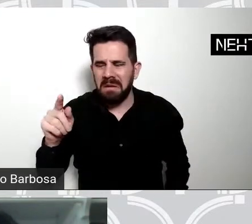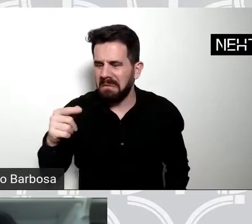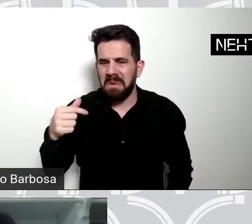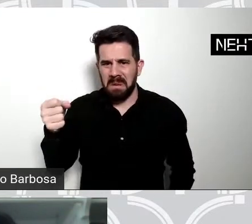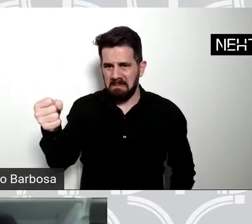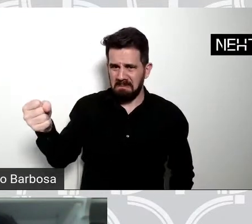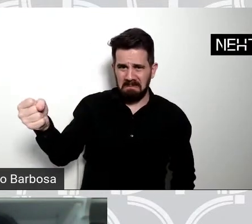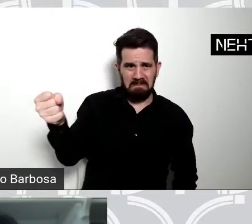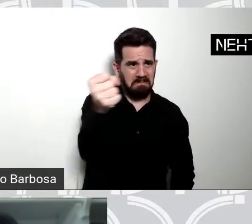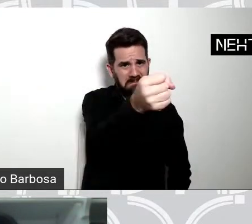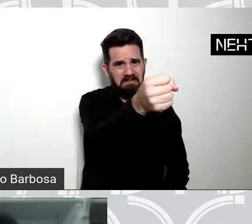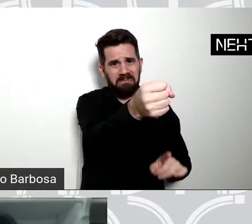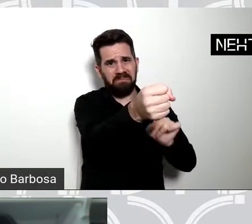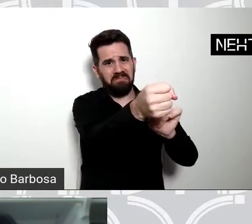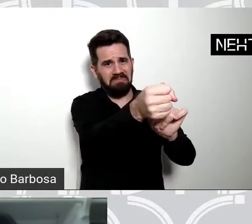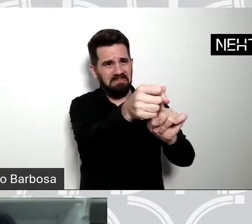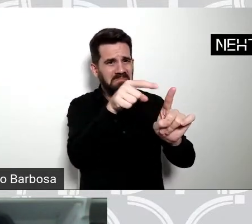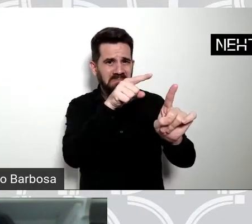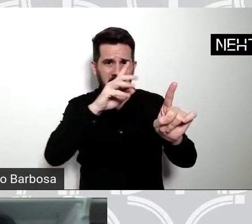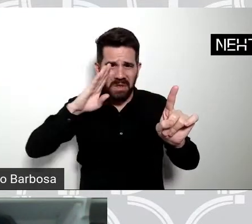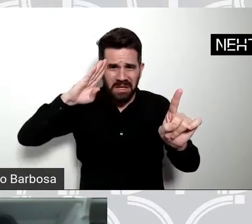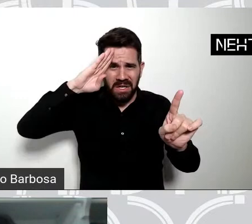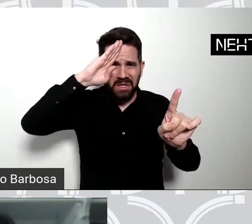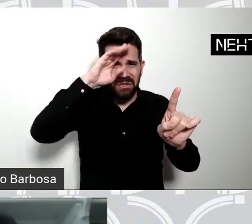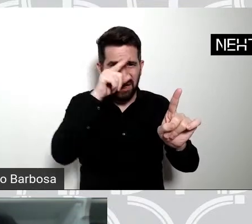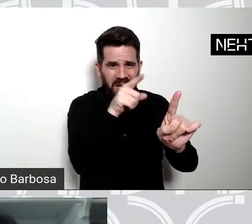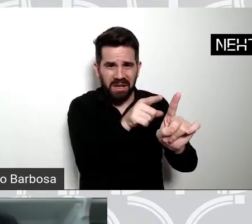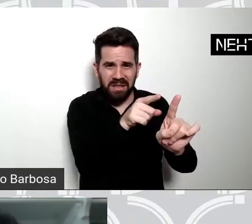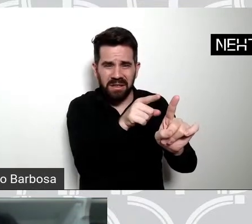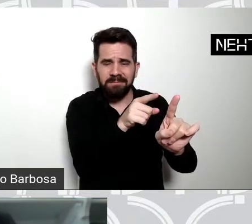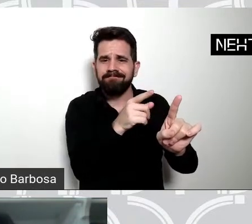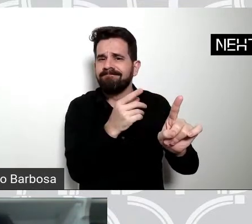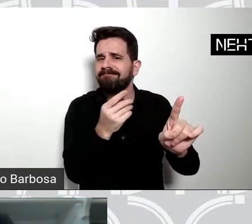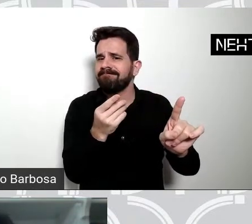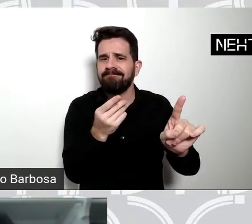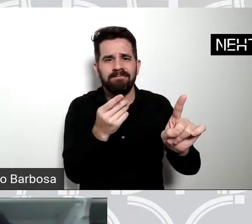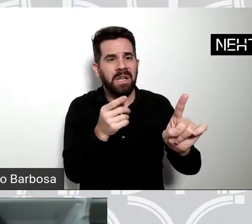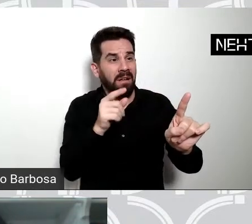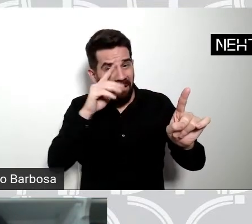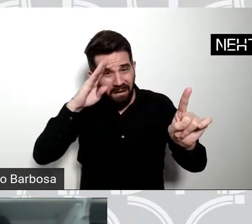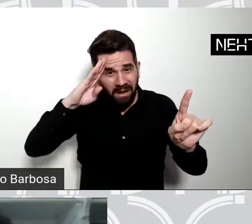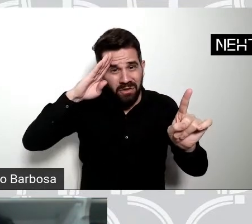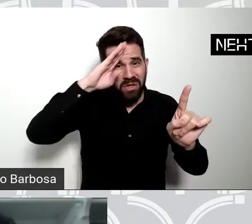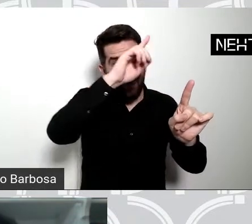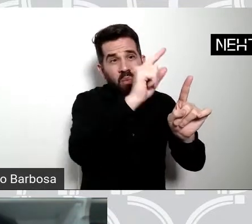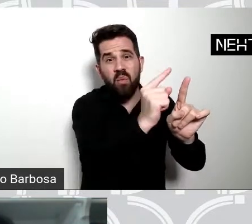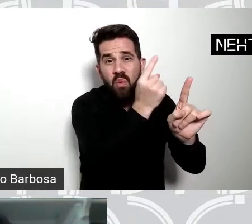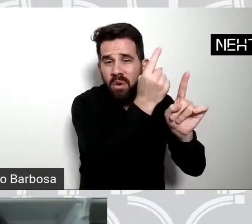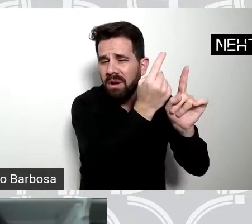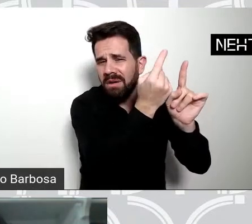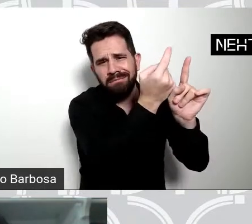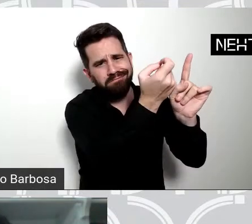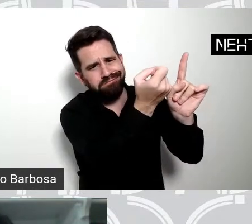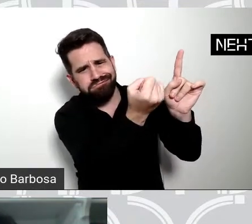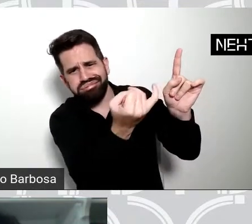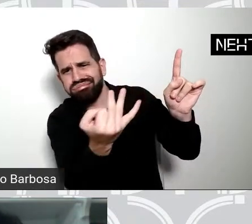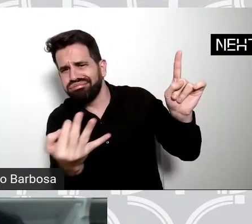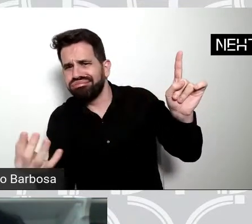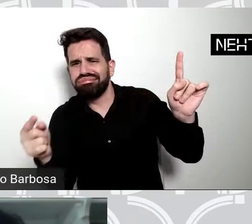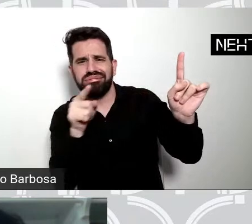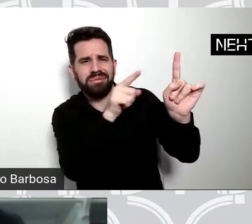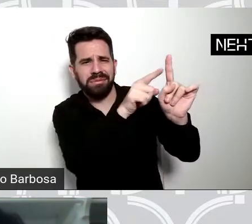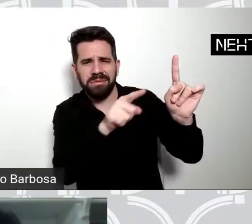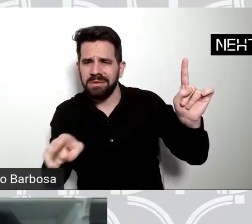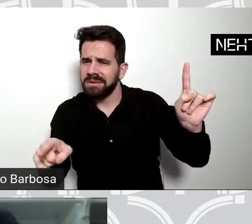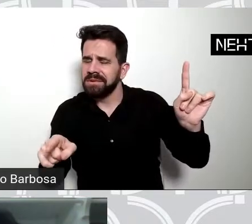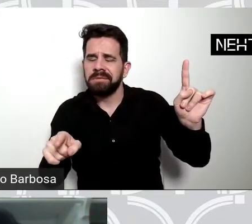como o Jair Bolsonaro, né? E toda a sua gangue que está aí desperdiçando testes